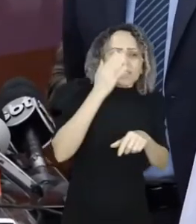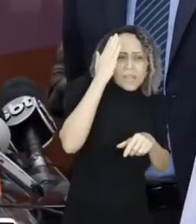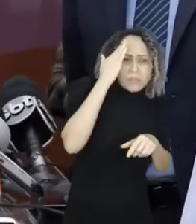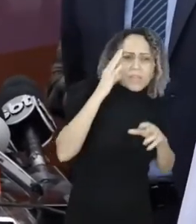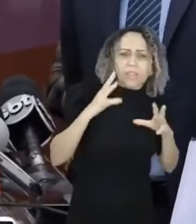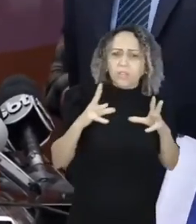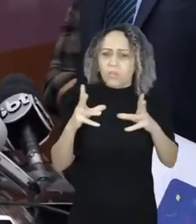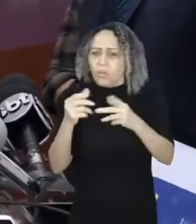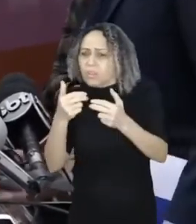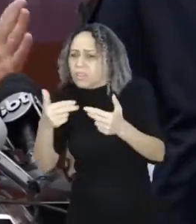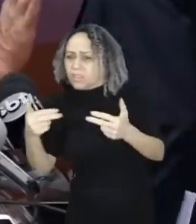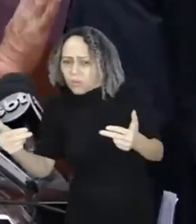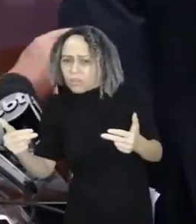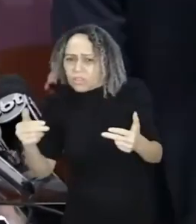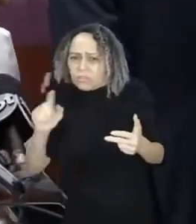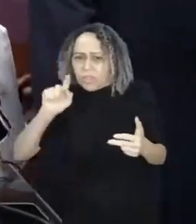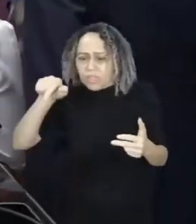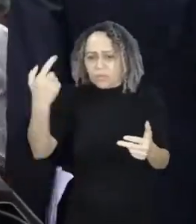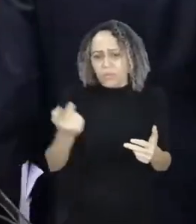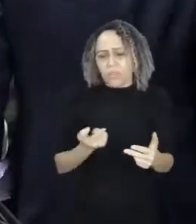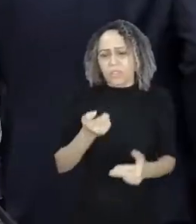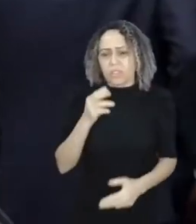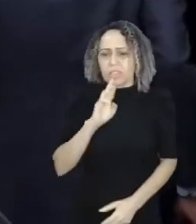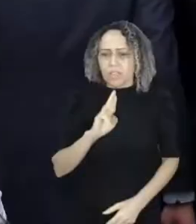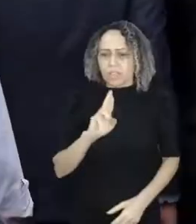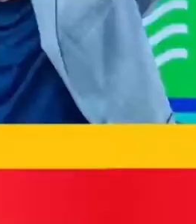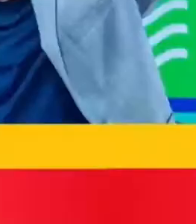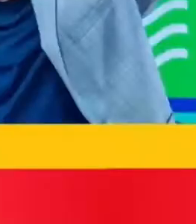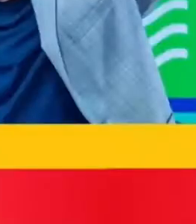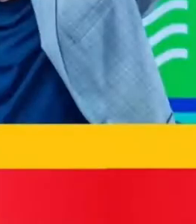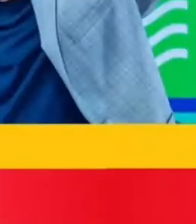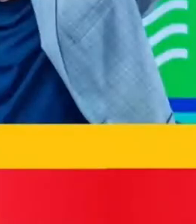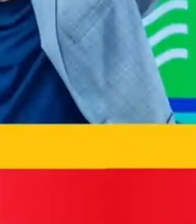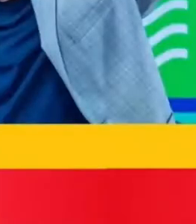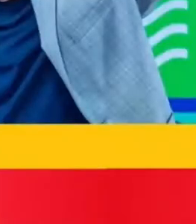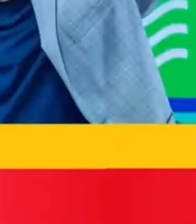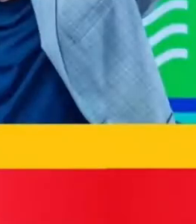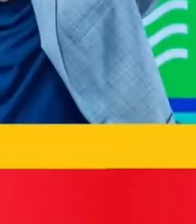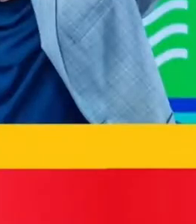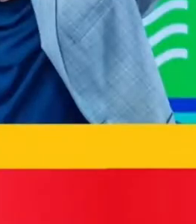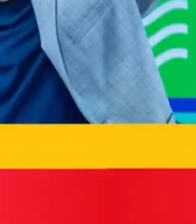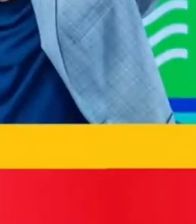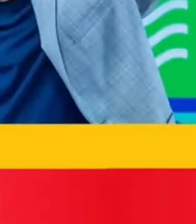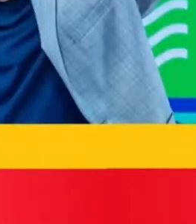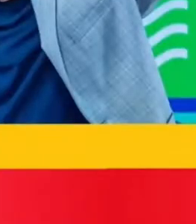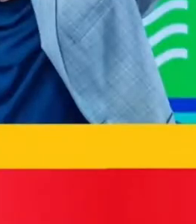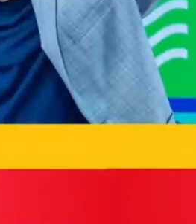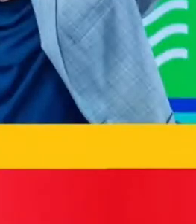posicionar. Ok, pessoal. Obrigado, viu, gente? Obrigado mesmo pela compreensão de todos aí.